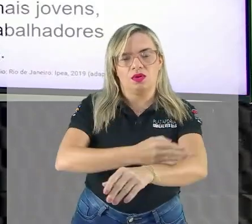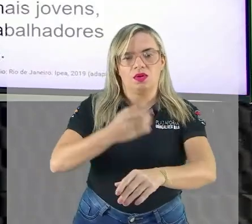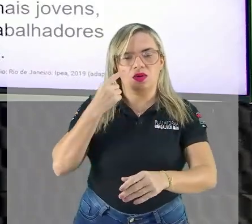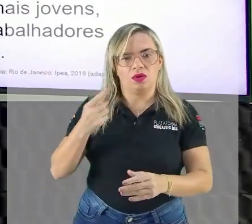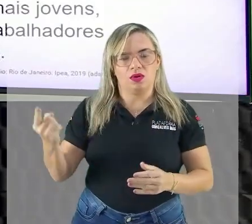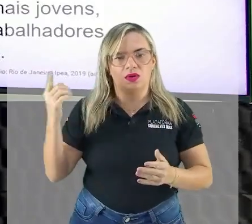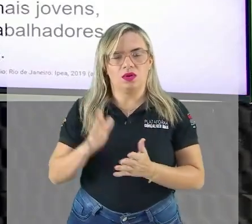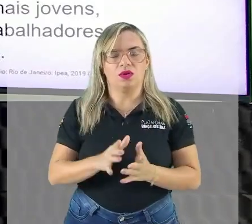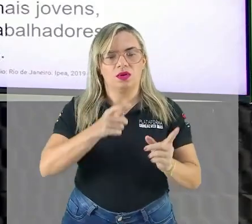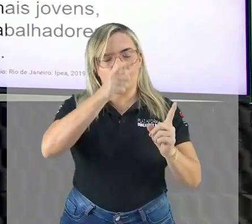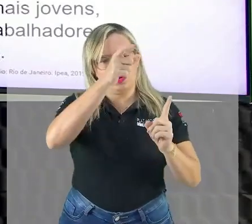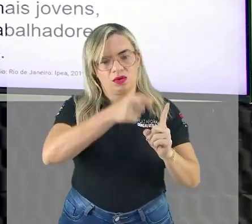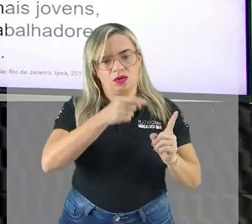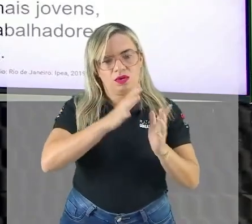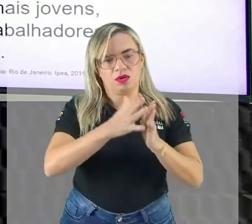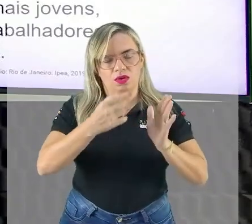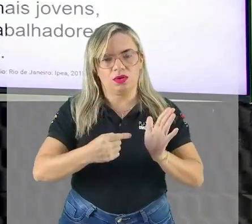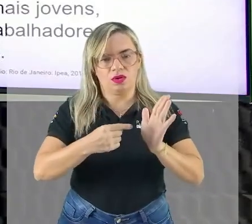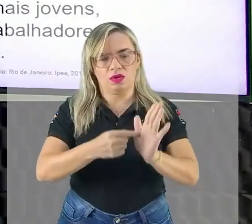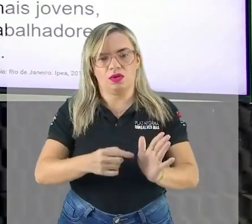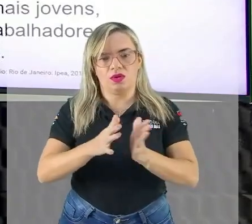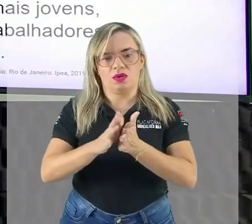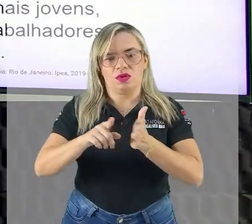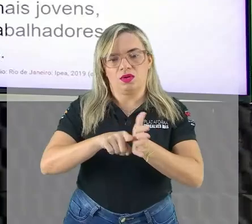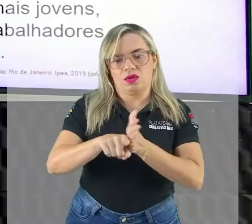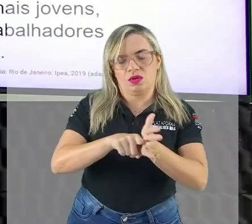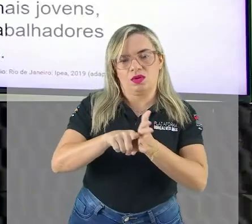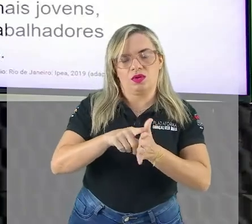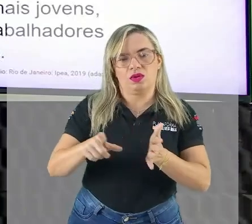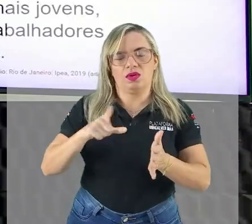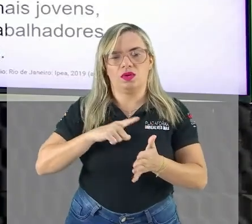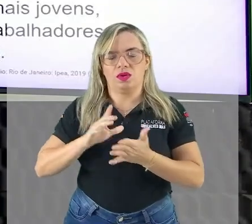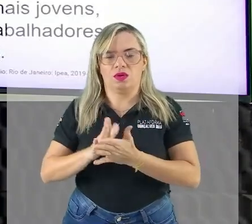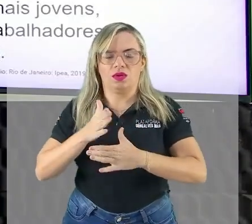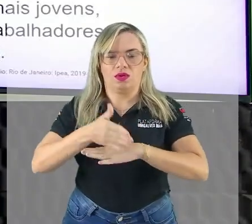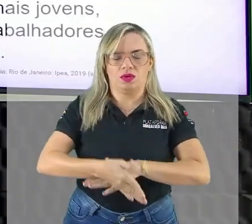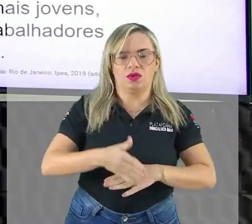está sendo apresentado pelos pesquisadores, de quem mais acessa essas